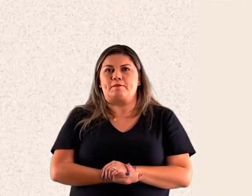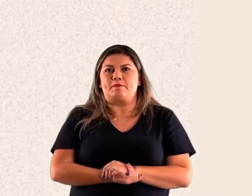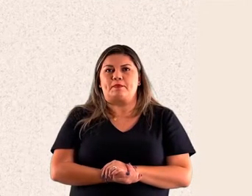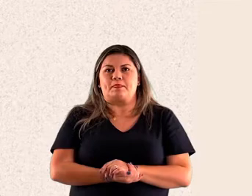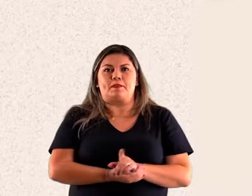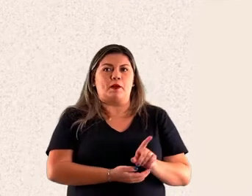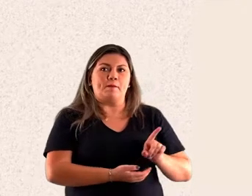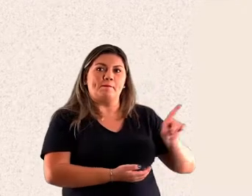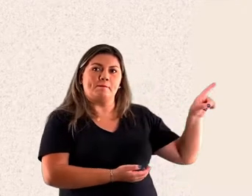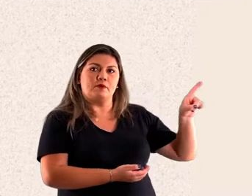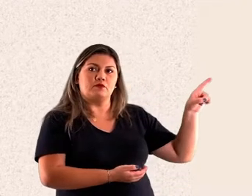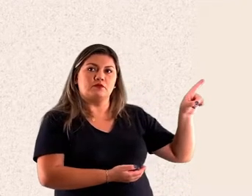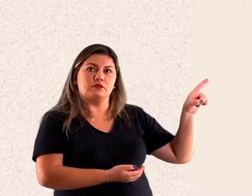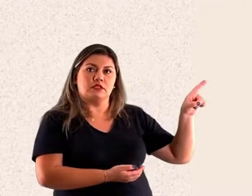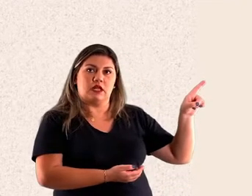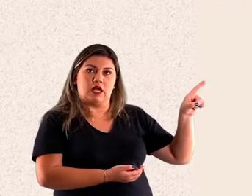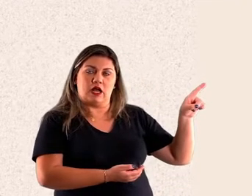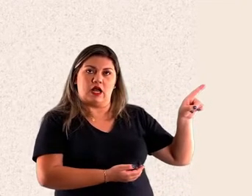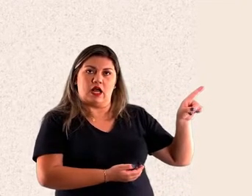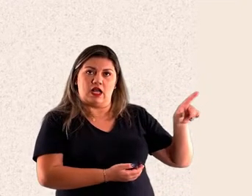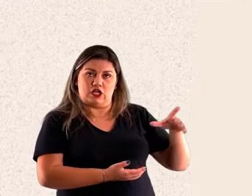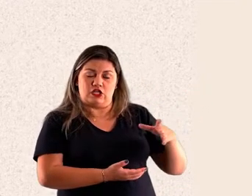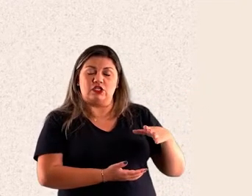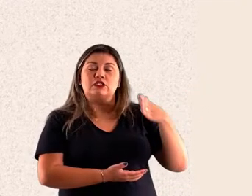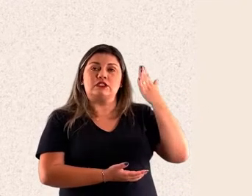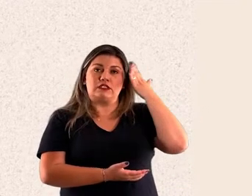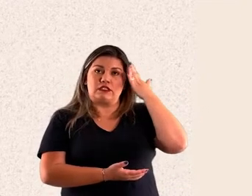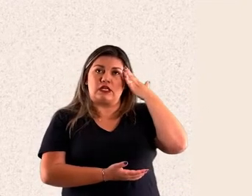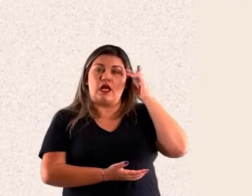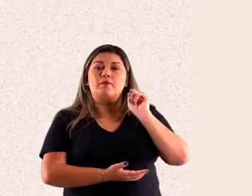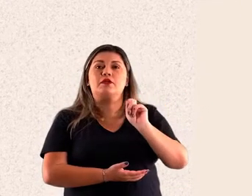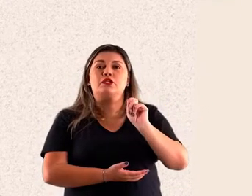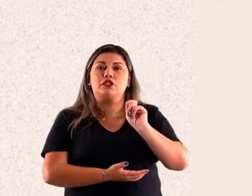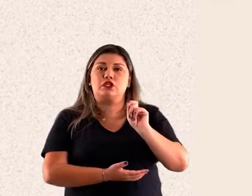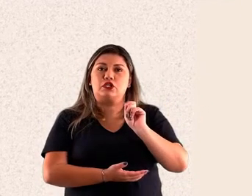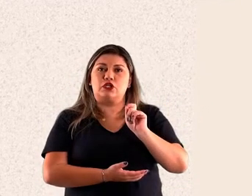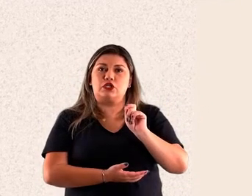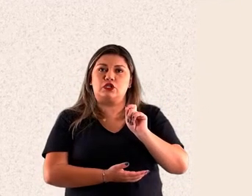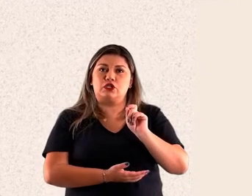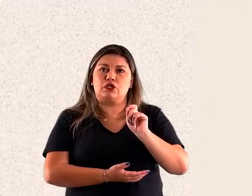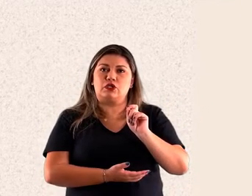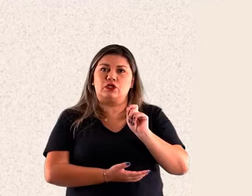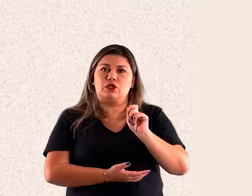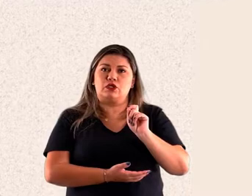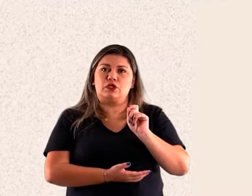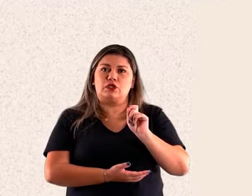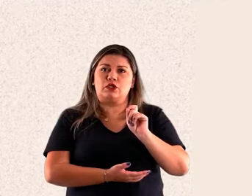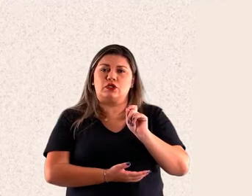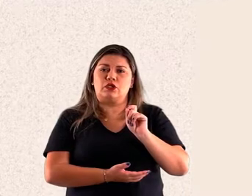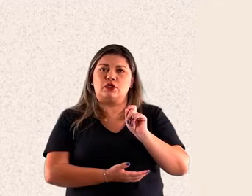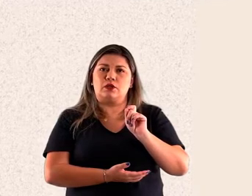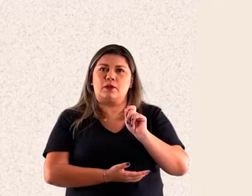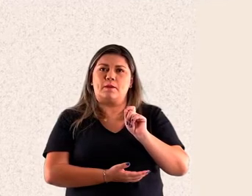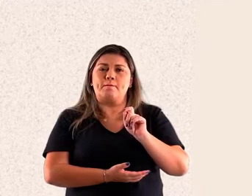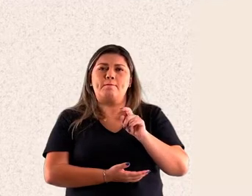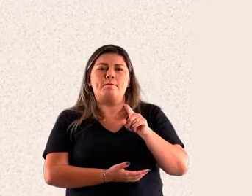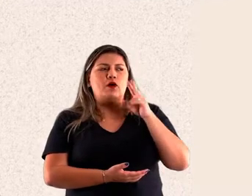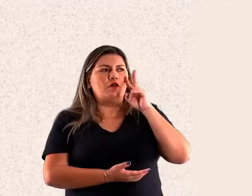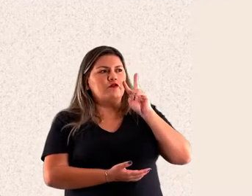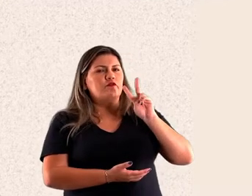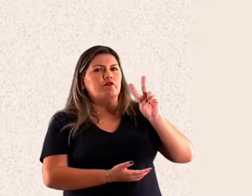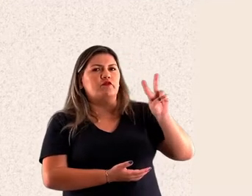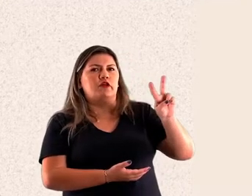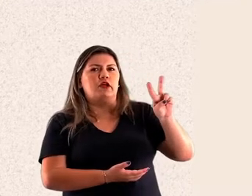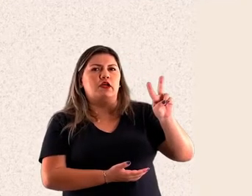essa situação né a gente sabe que o utilitarismo lá lá é dois this work Mills né inspirado nas ideias